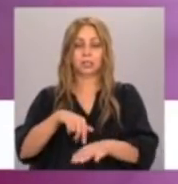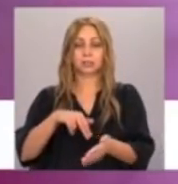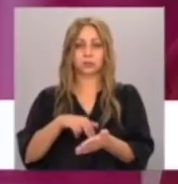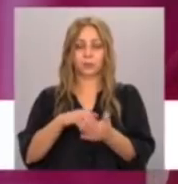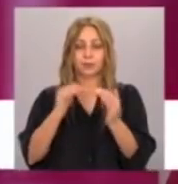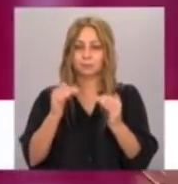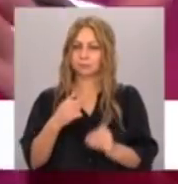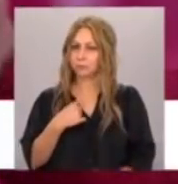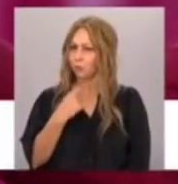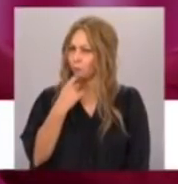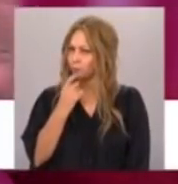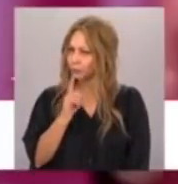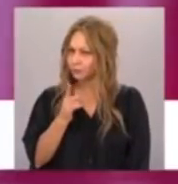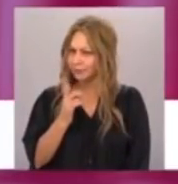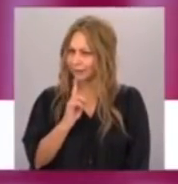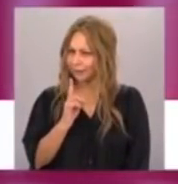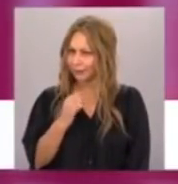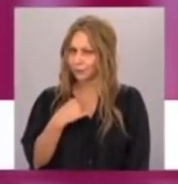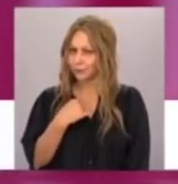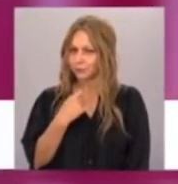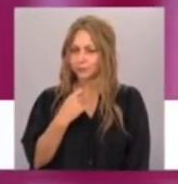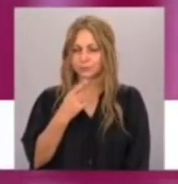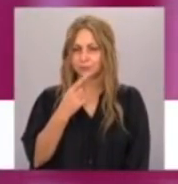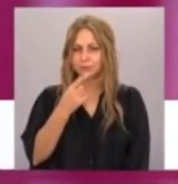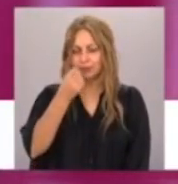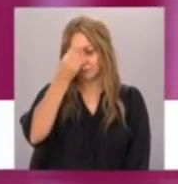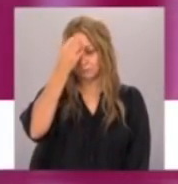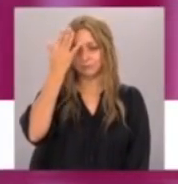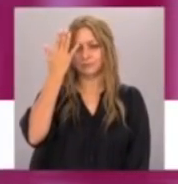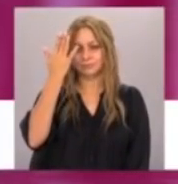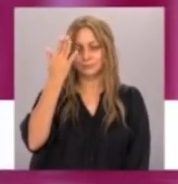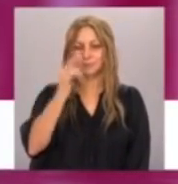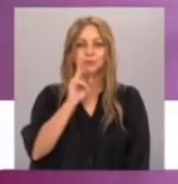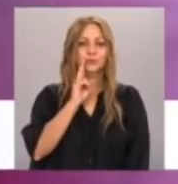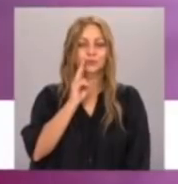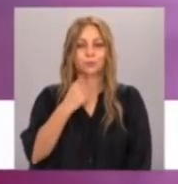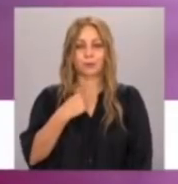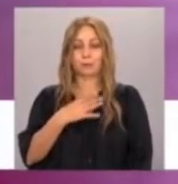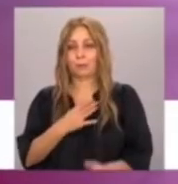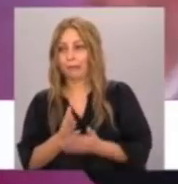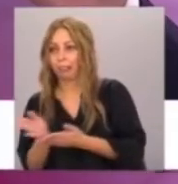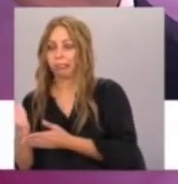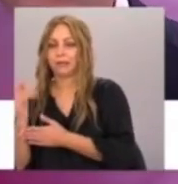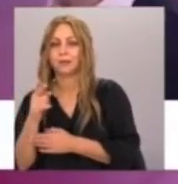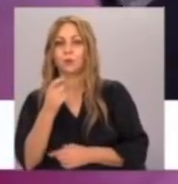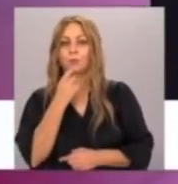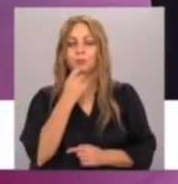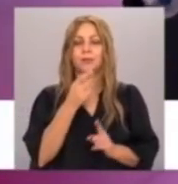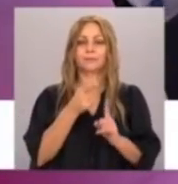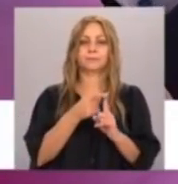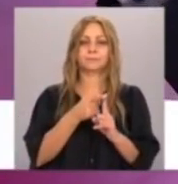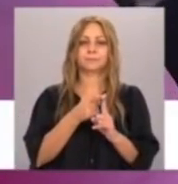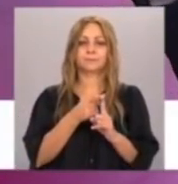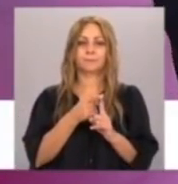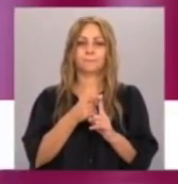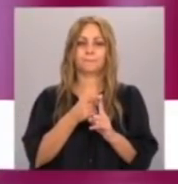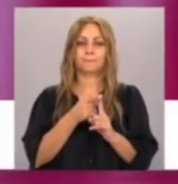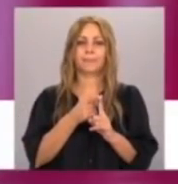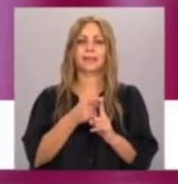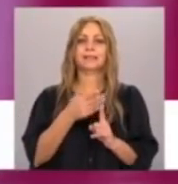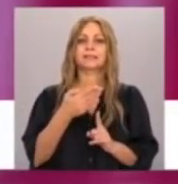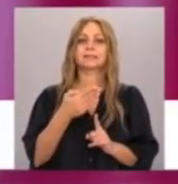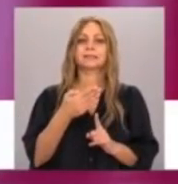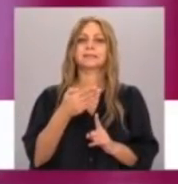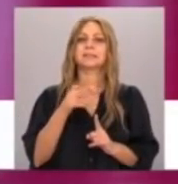que estão com quem mas eu não quis ir não mas fugiu Mas acabou por fugir porque eu perguntei o que vai fazer não falo mais com ele